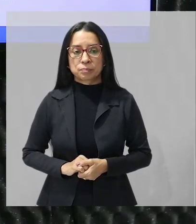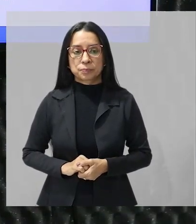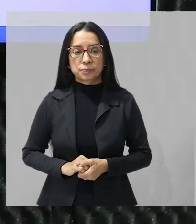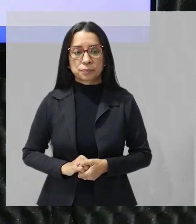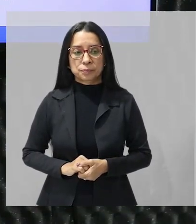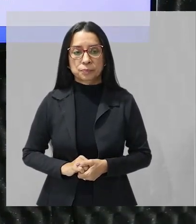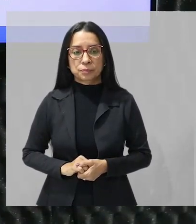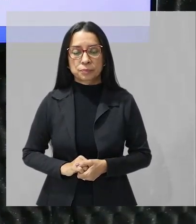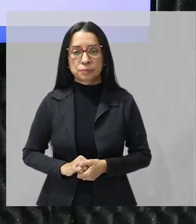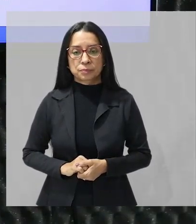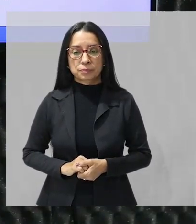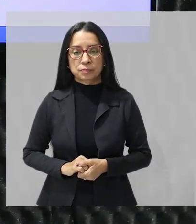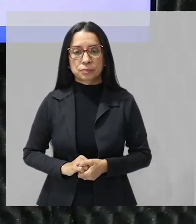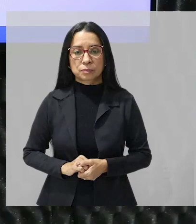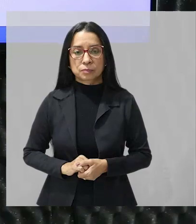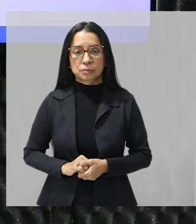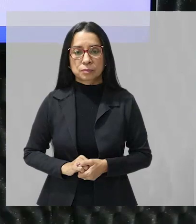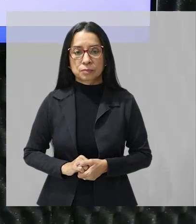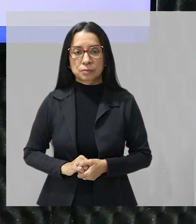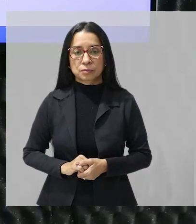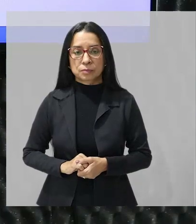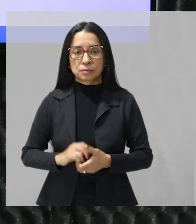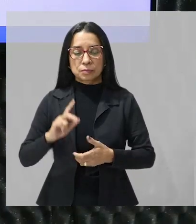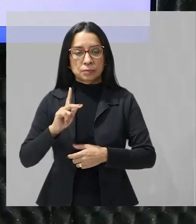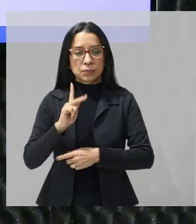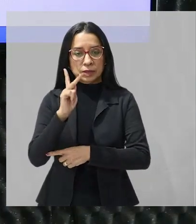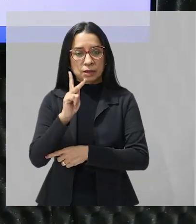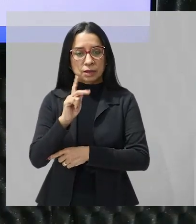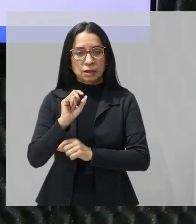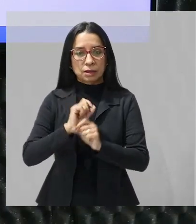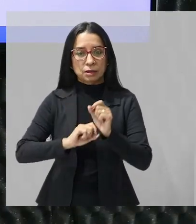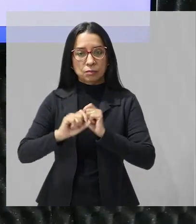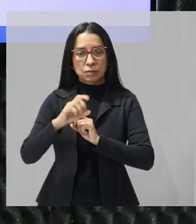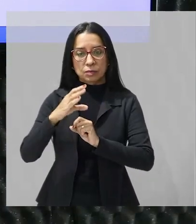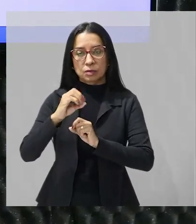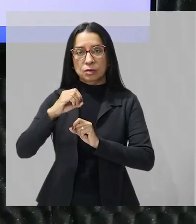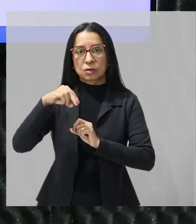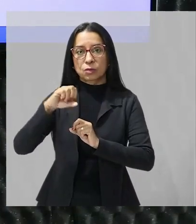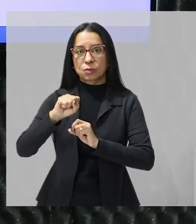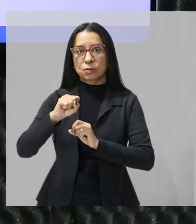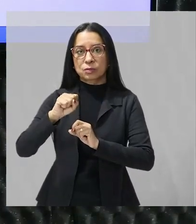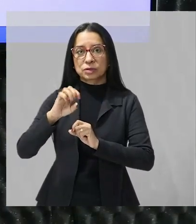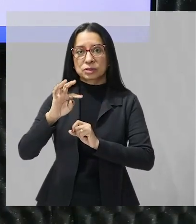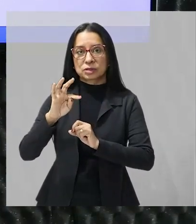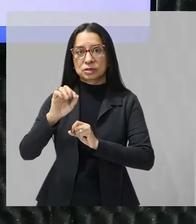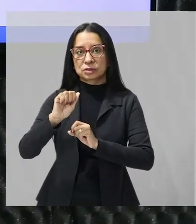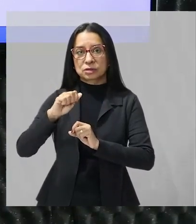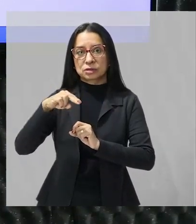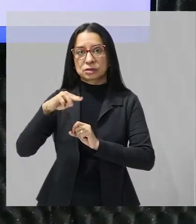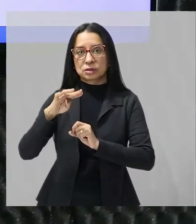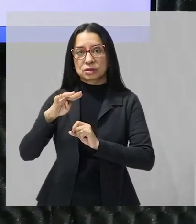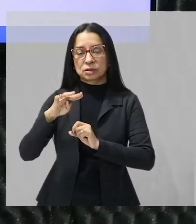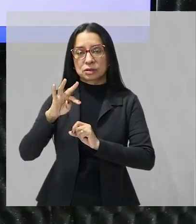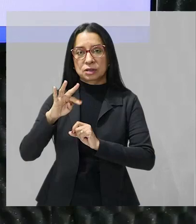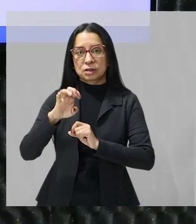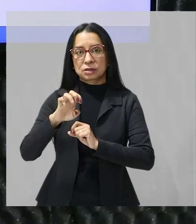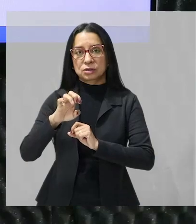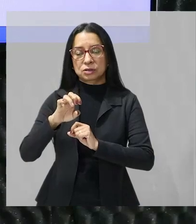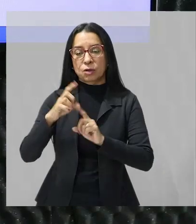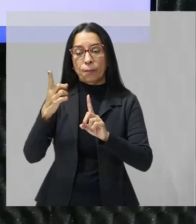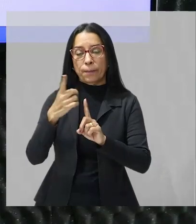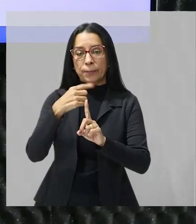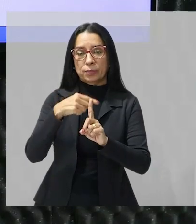E aqui ele está dizendo para nós que esse k é uma constante positiva, certo? Olha o que ele